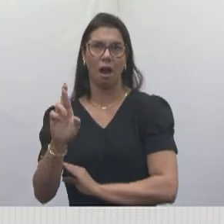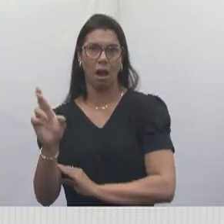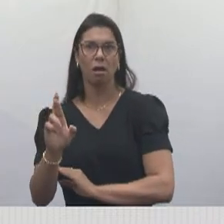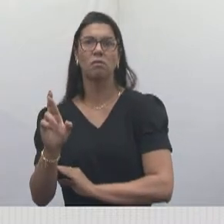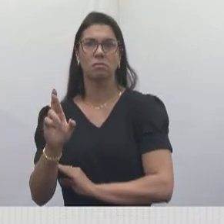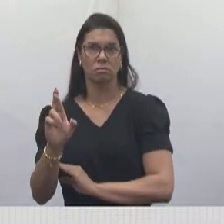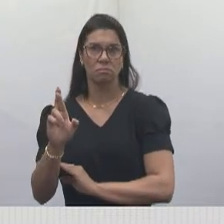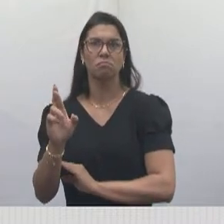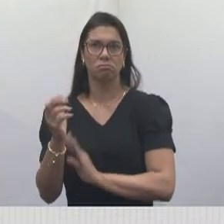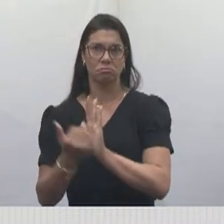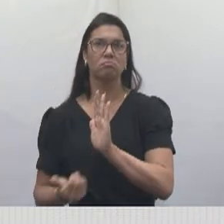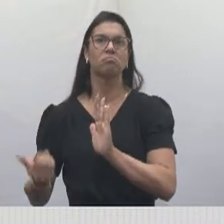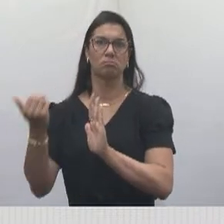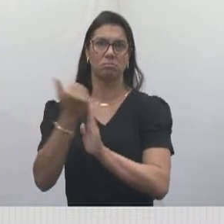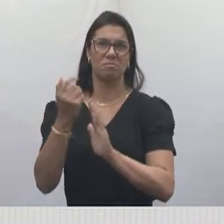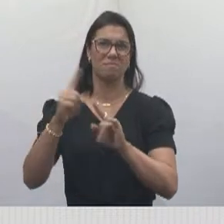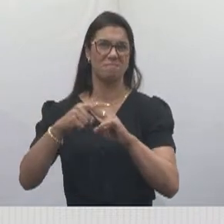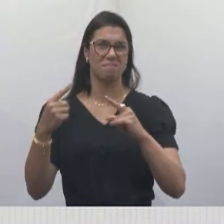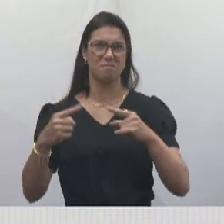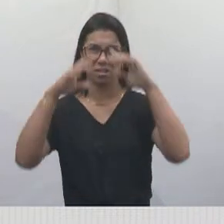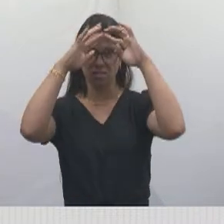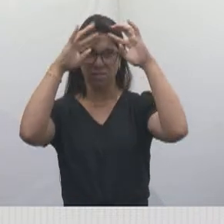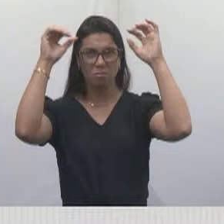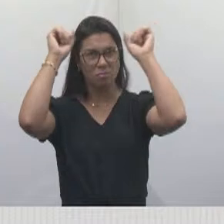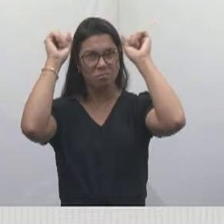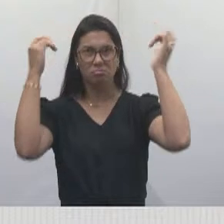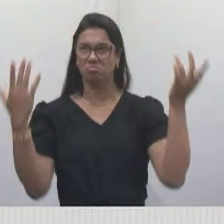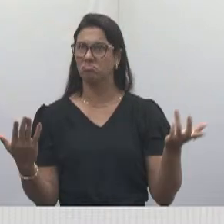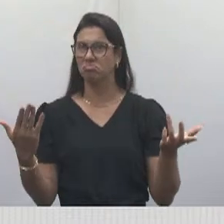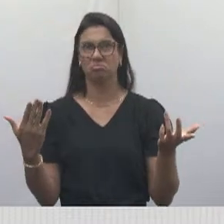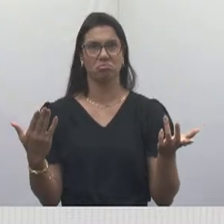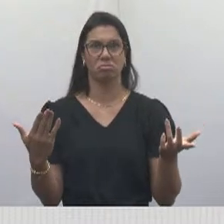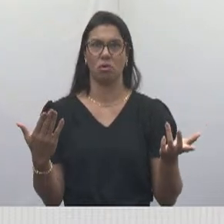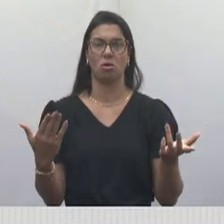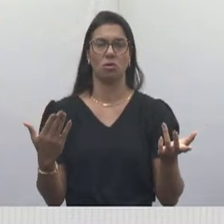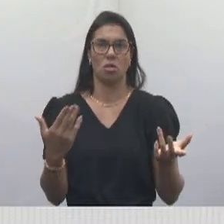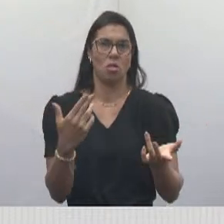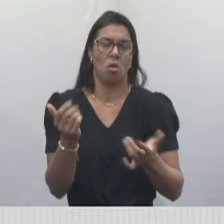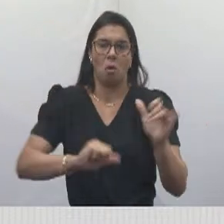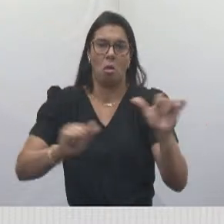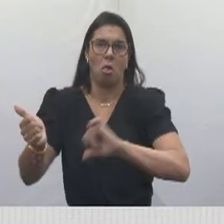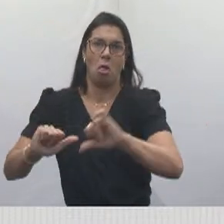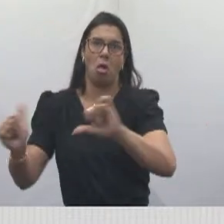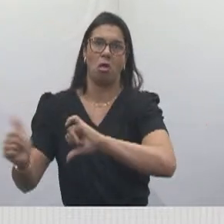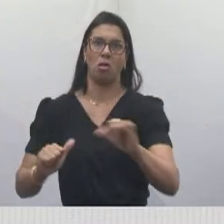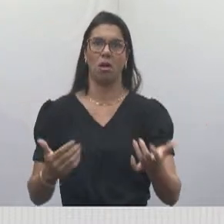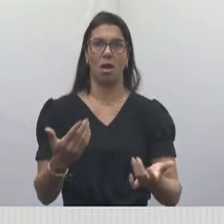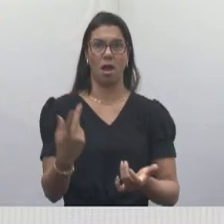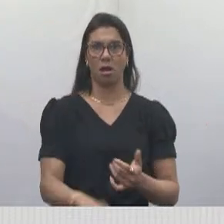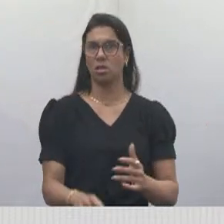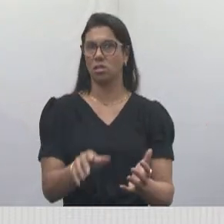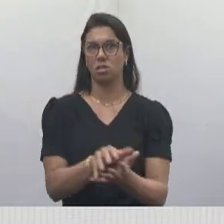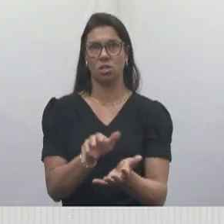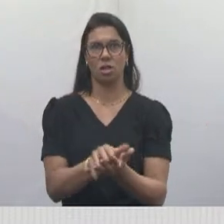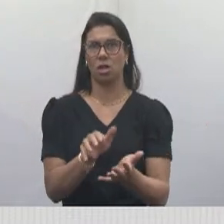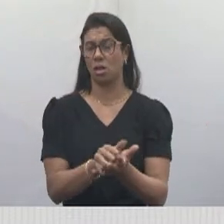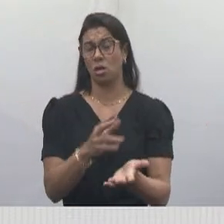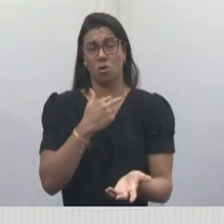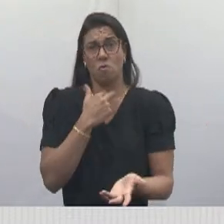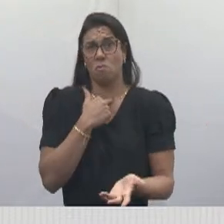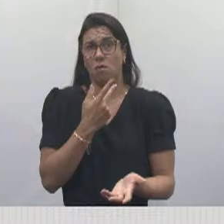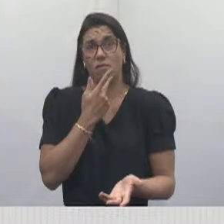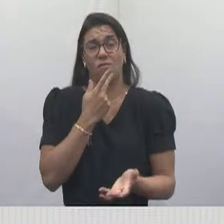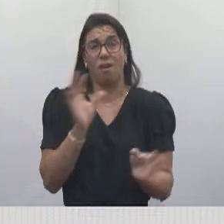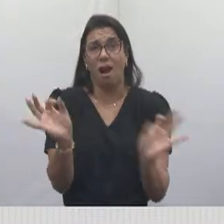R$900. Acho que o Tribunal de Contas não encontra nada irregular em Jacareí para ficar tomando conta dessas coisas. Alguém que é servidor efetivo,